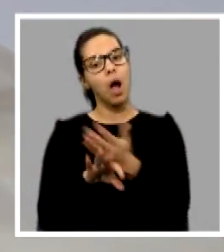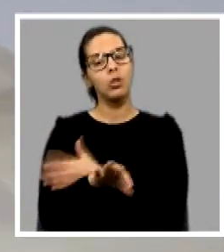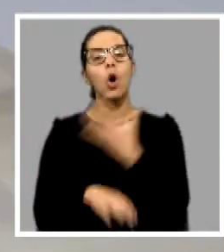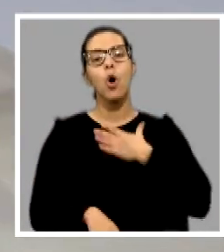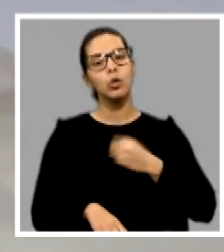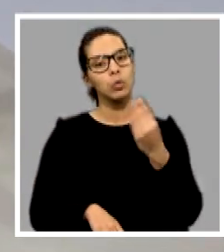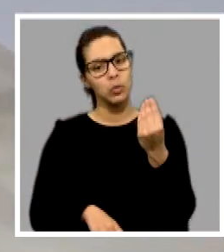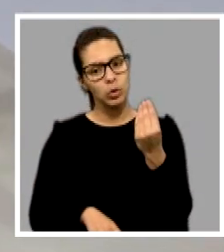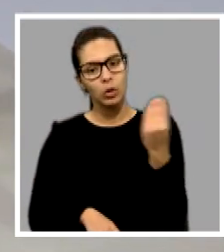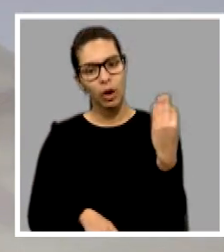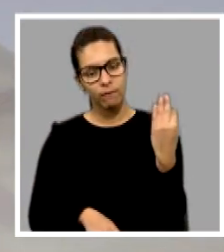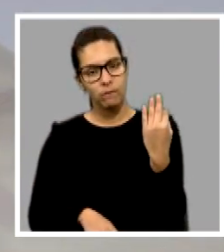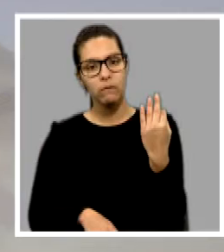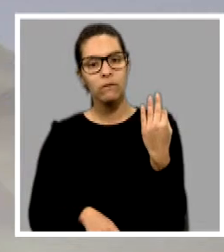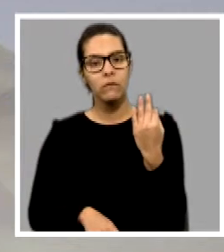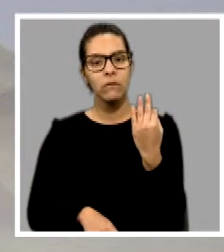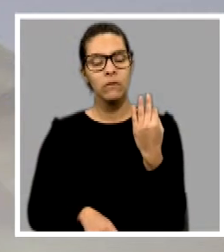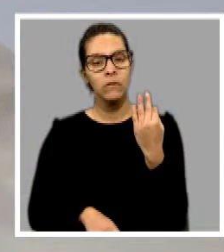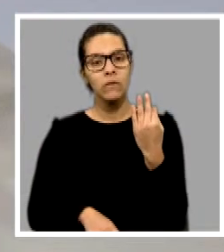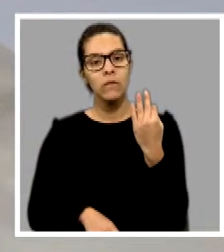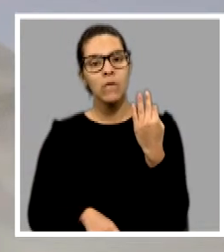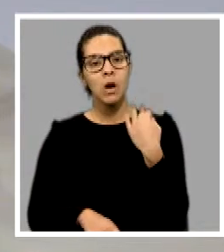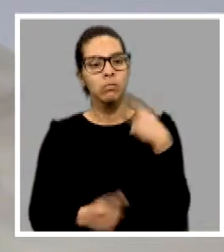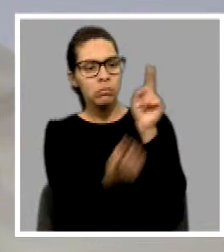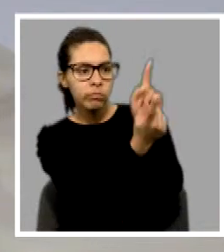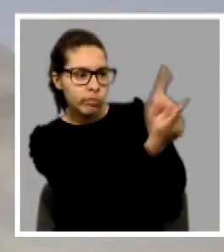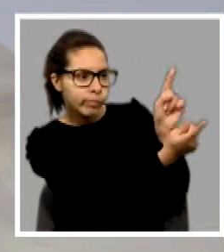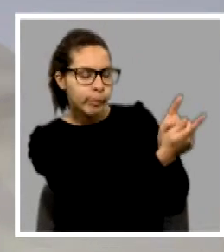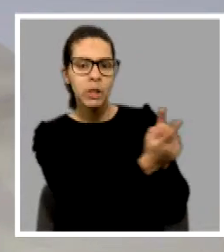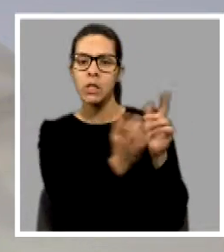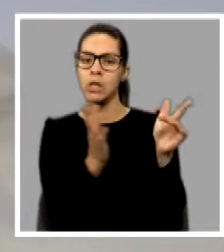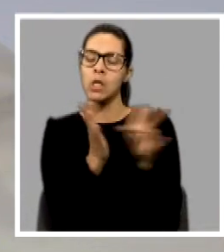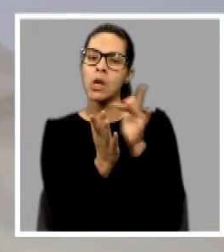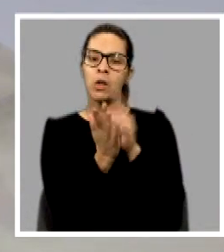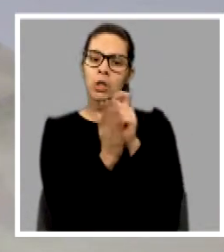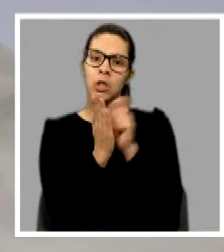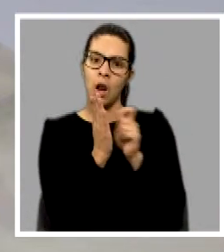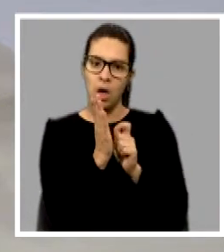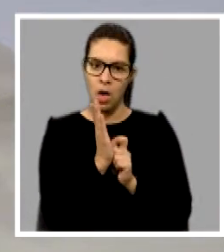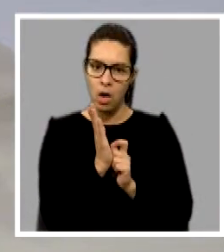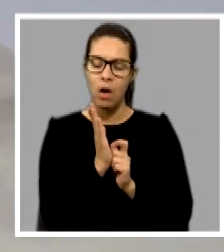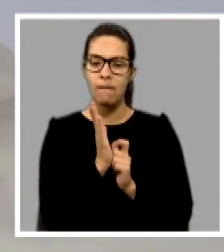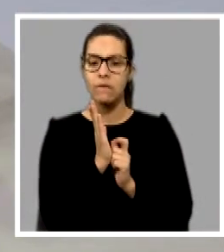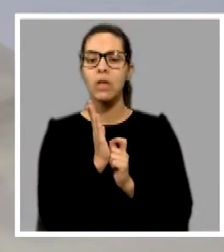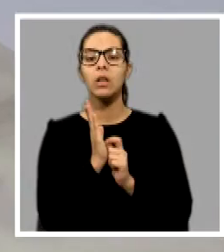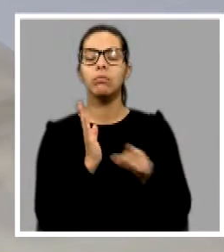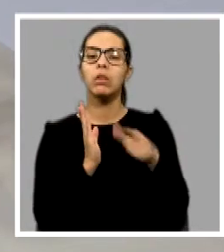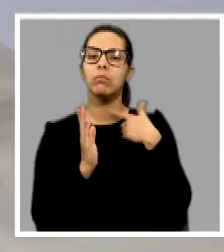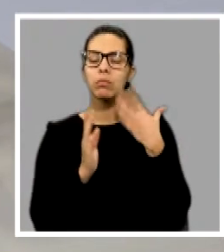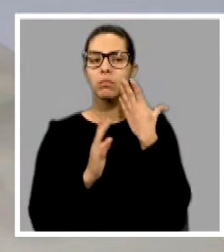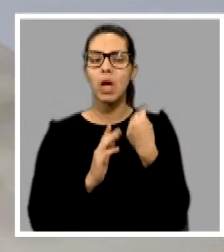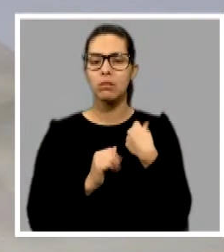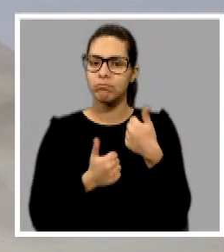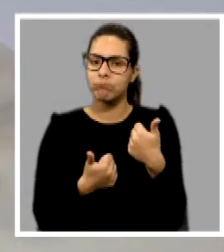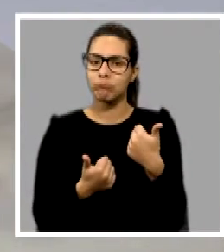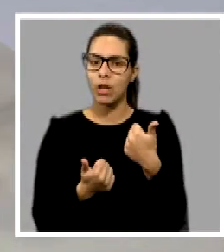bem. Era uma animação. Depois gostava imenso de conhecer os escritores. E, portanto, foi assim um espaço que eu